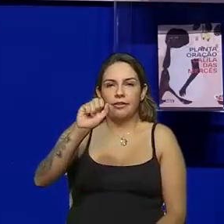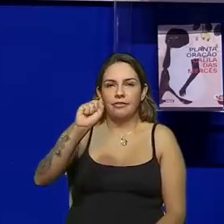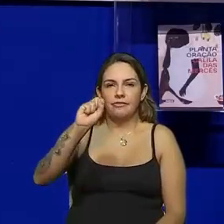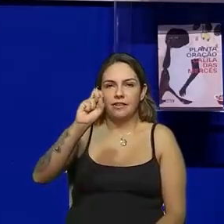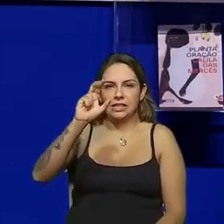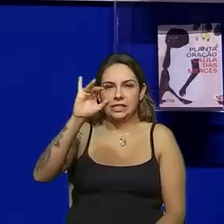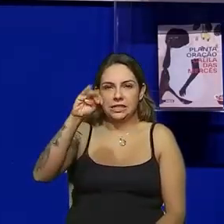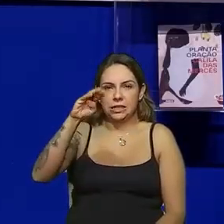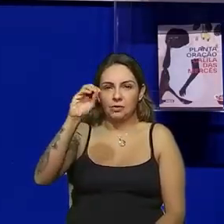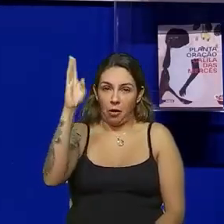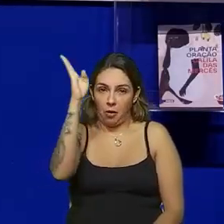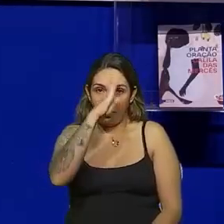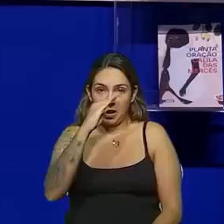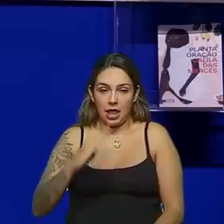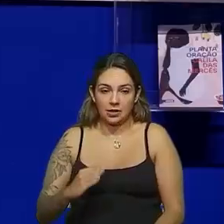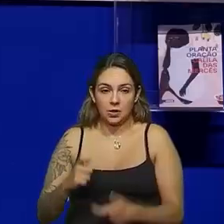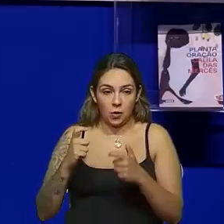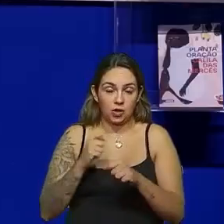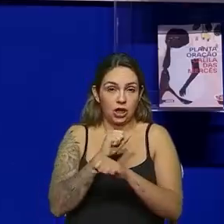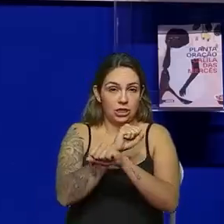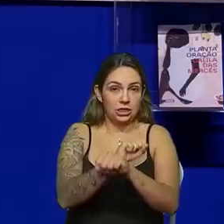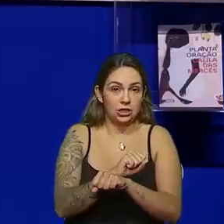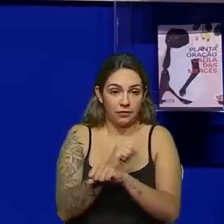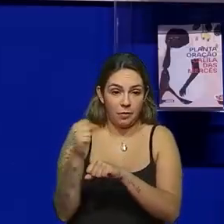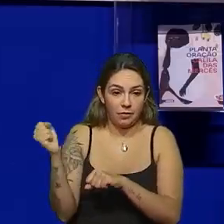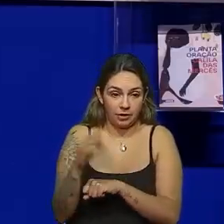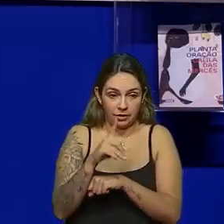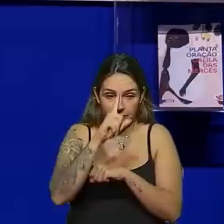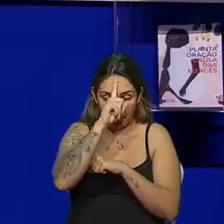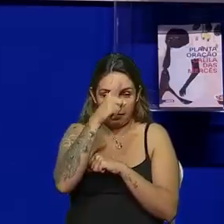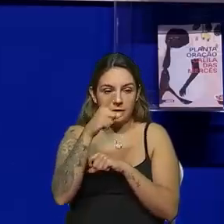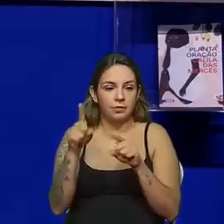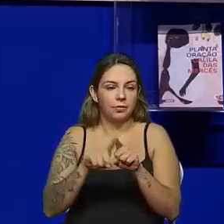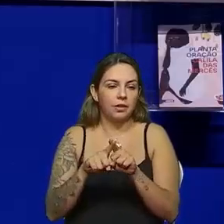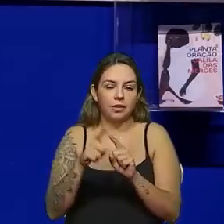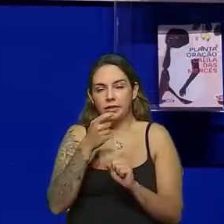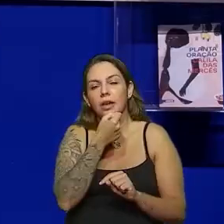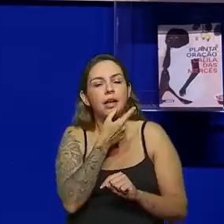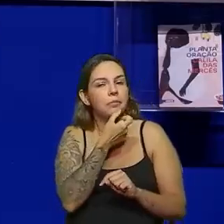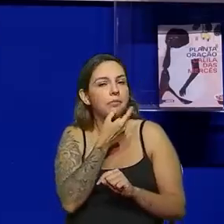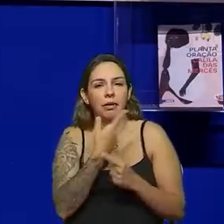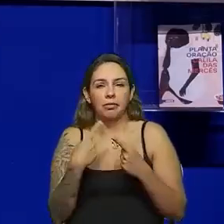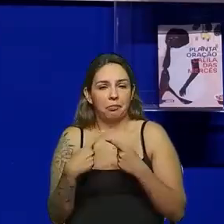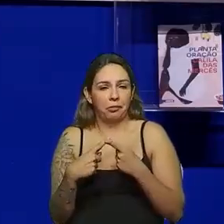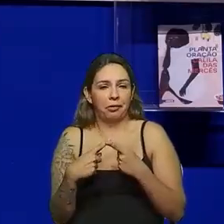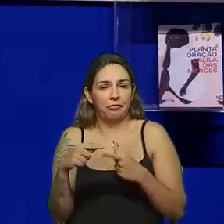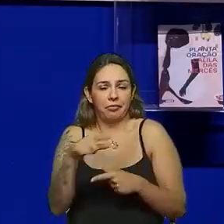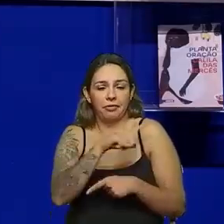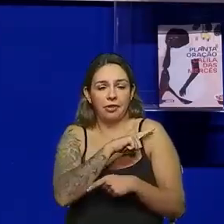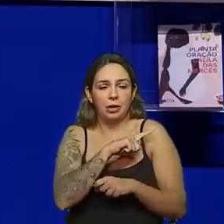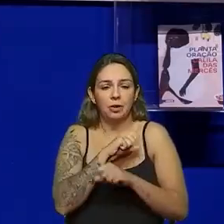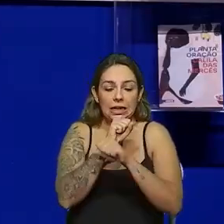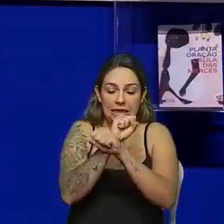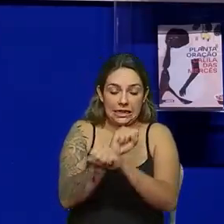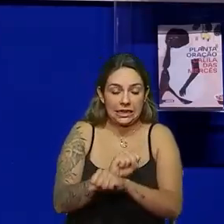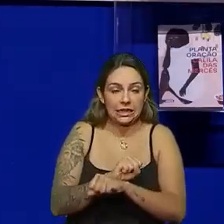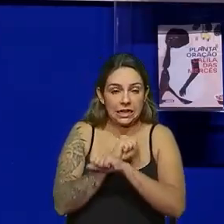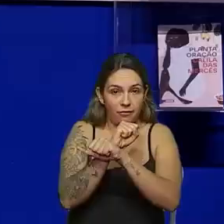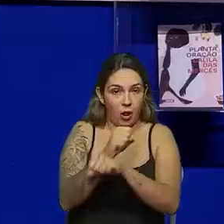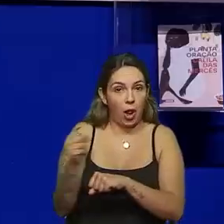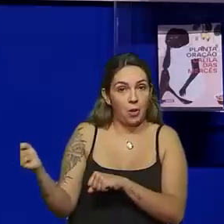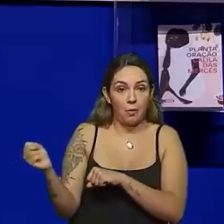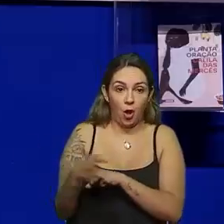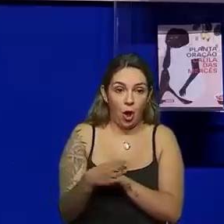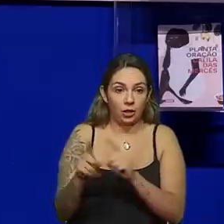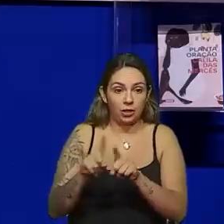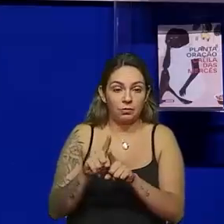no Brasil, no lugar onde a escravidão moderna foi inventada, também é uma piada, porque aqui tem o escravismo